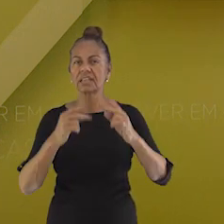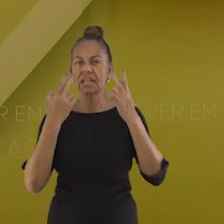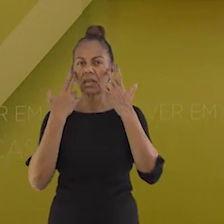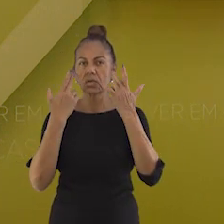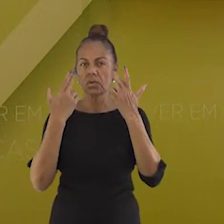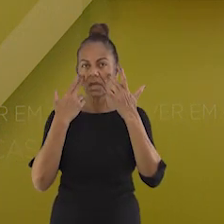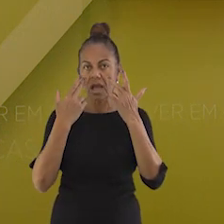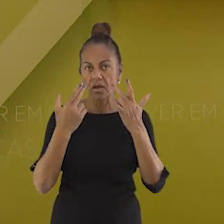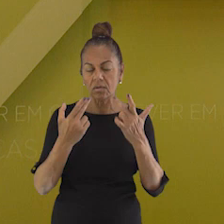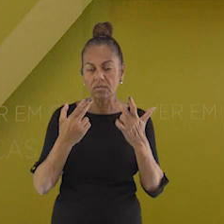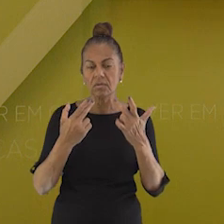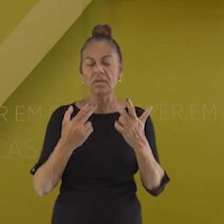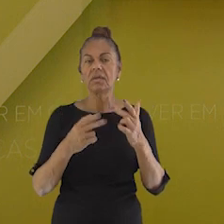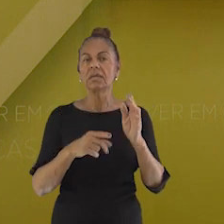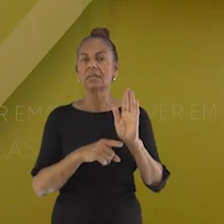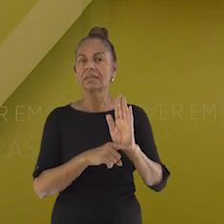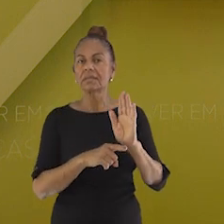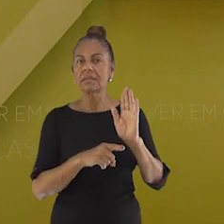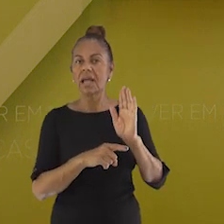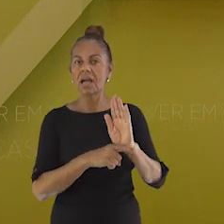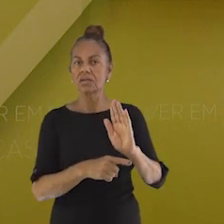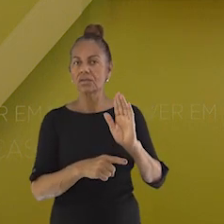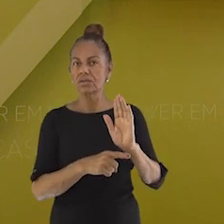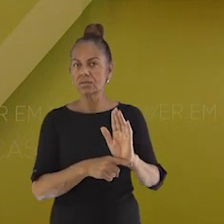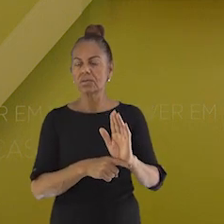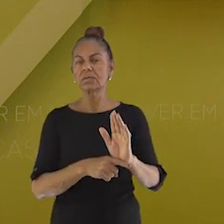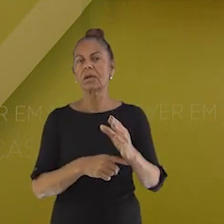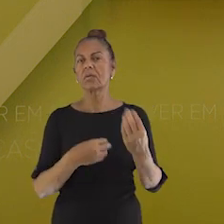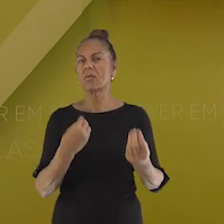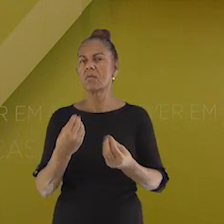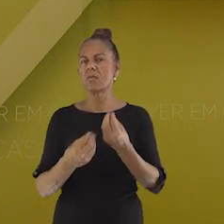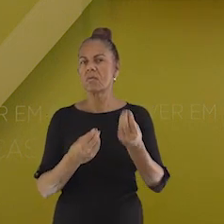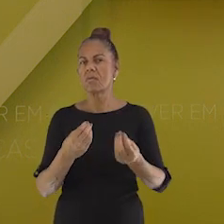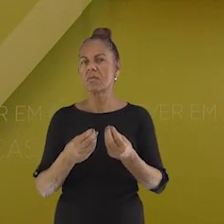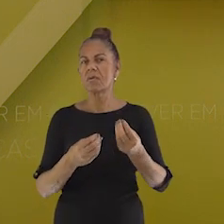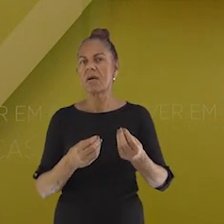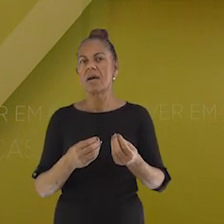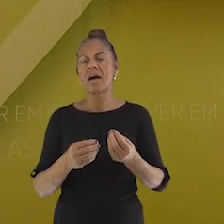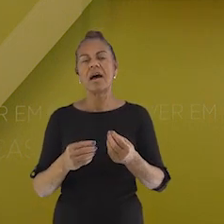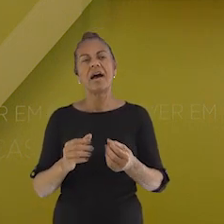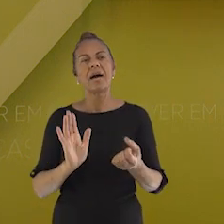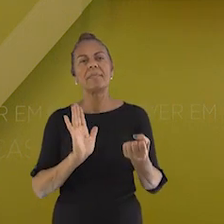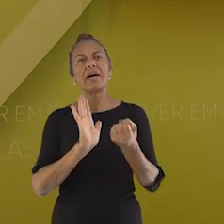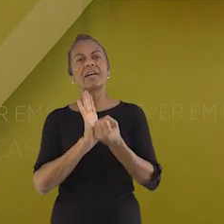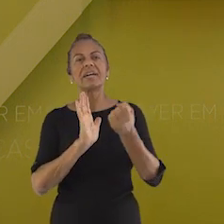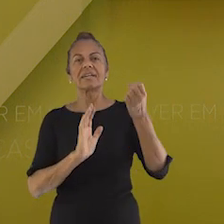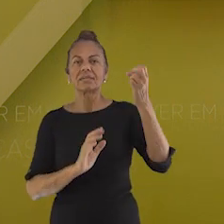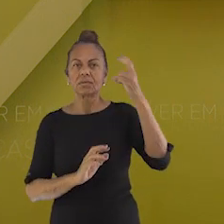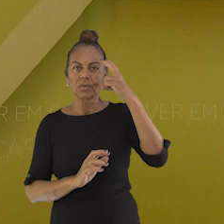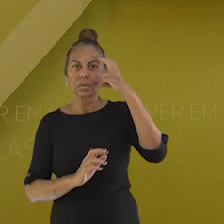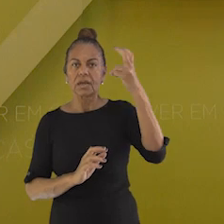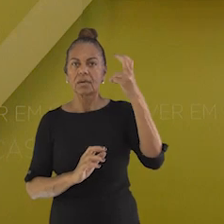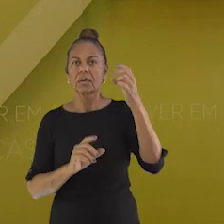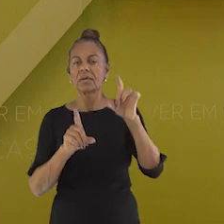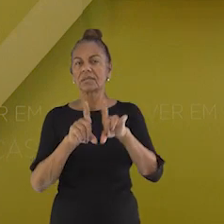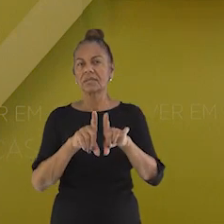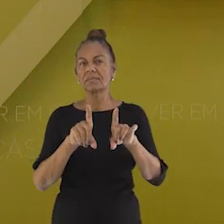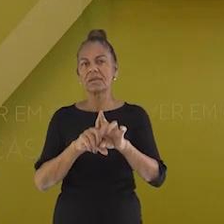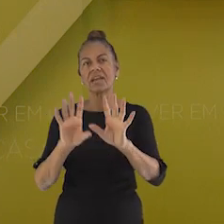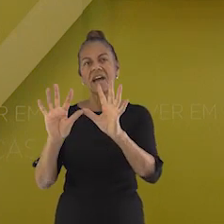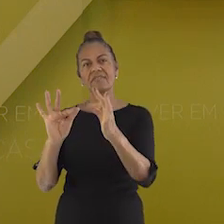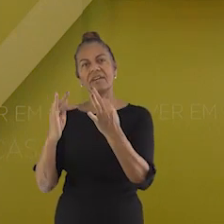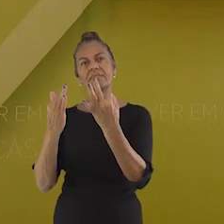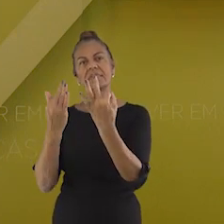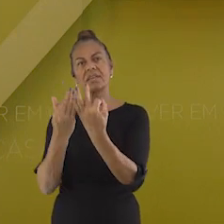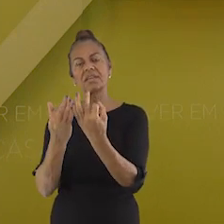ele oferece, além de contribuir com a construção cultural local, servem também de sustento